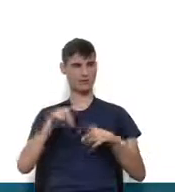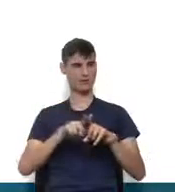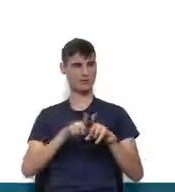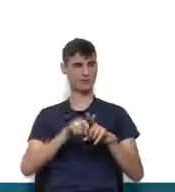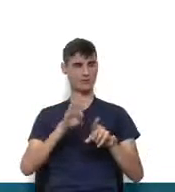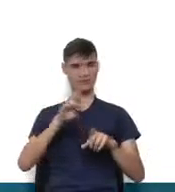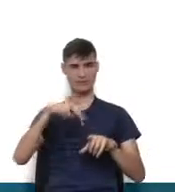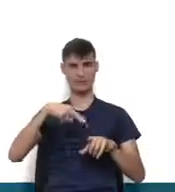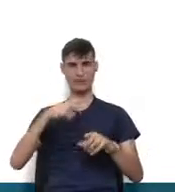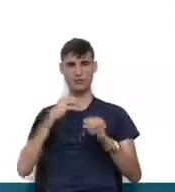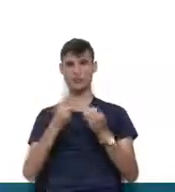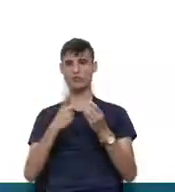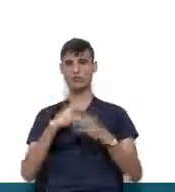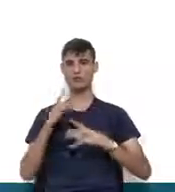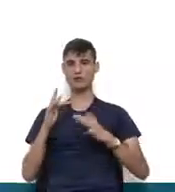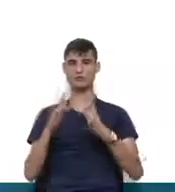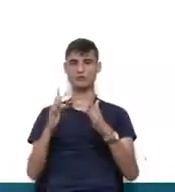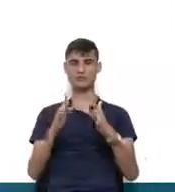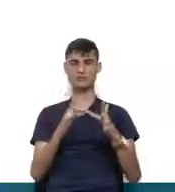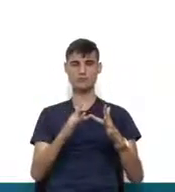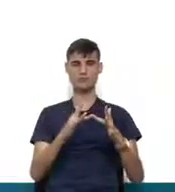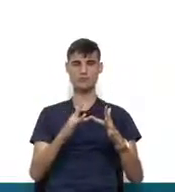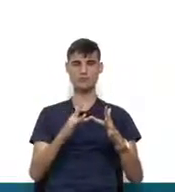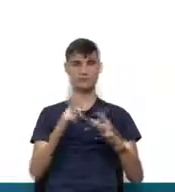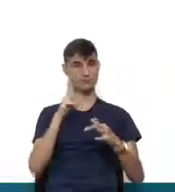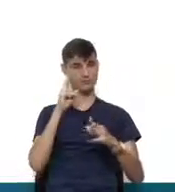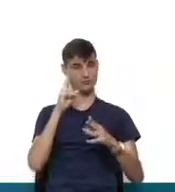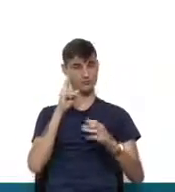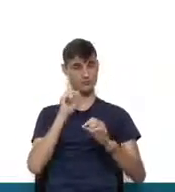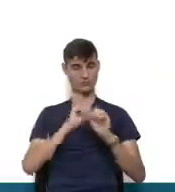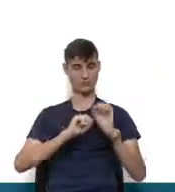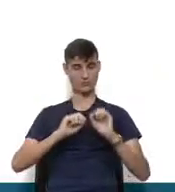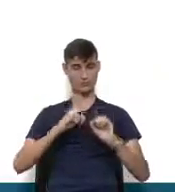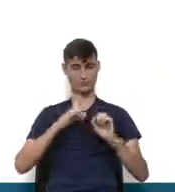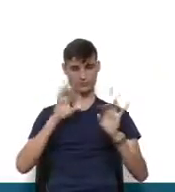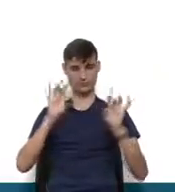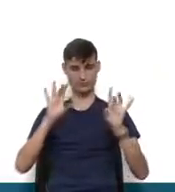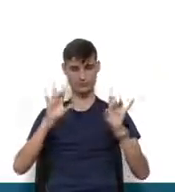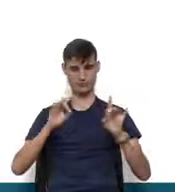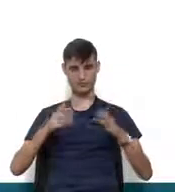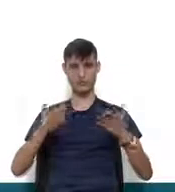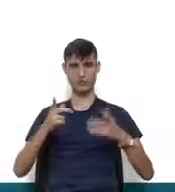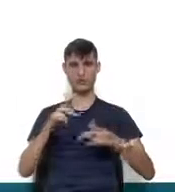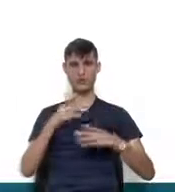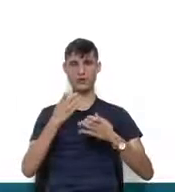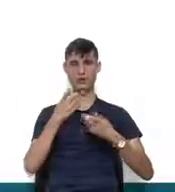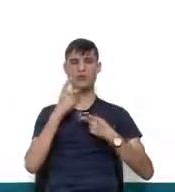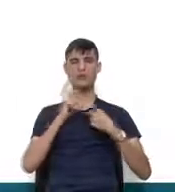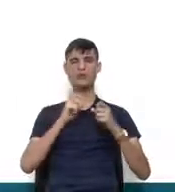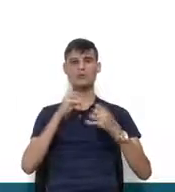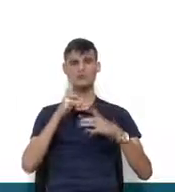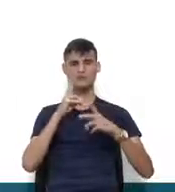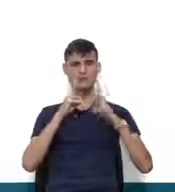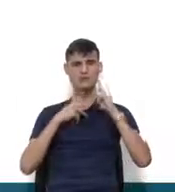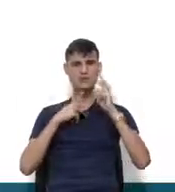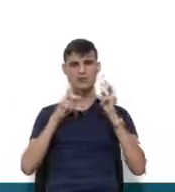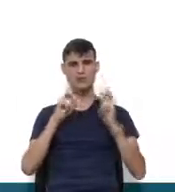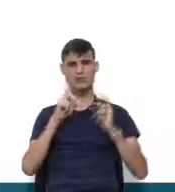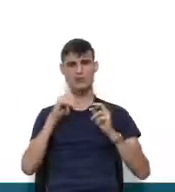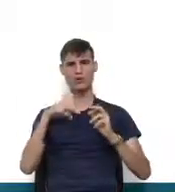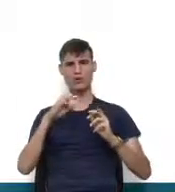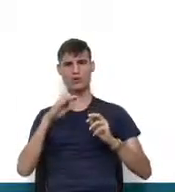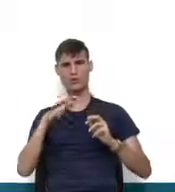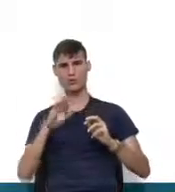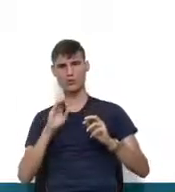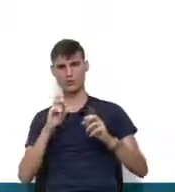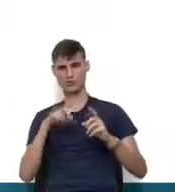o BN. Lembrando que, neste caso específico, o que eu quero falar é assim, quando a gente está trabalhando com polinômio, que era o